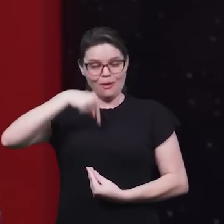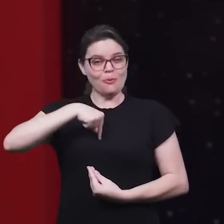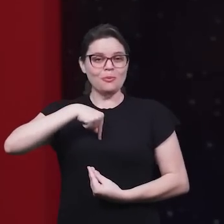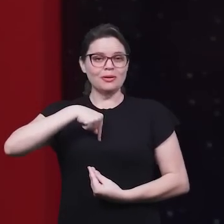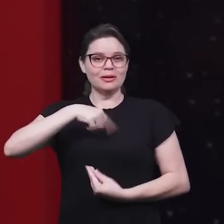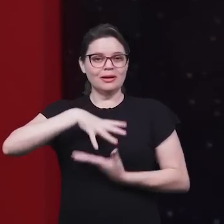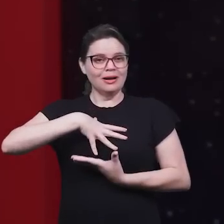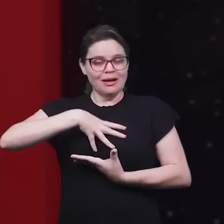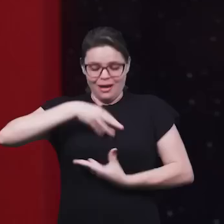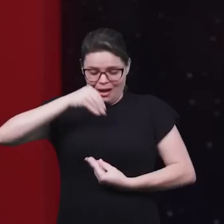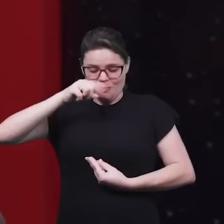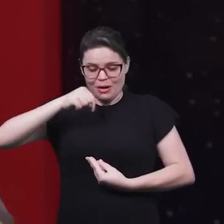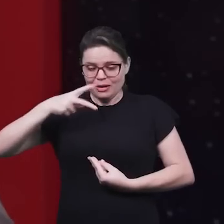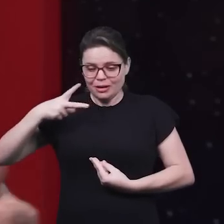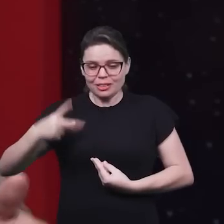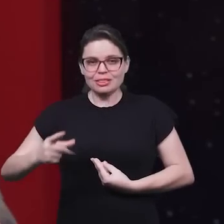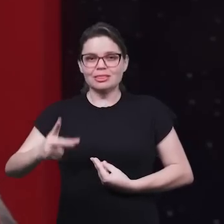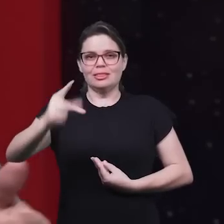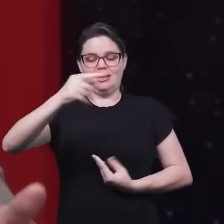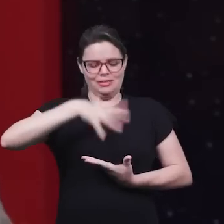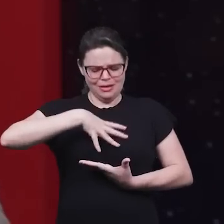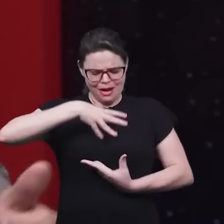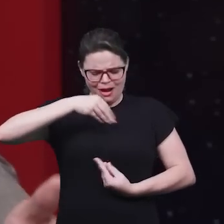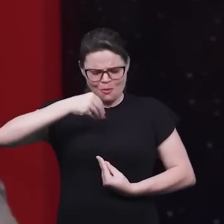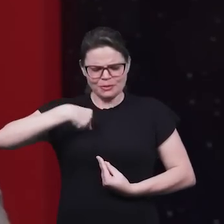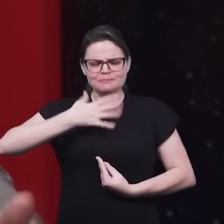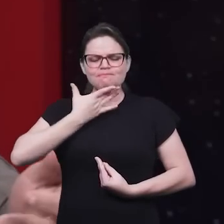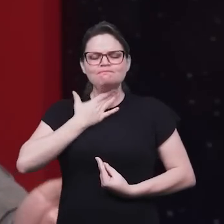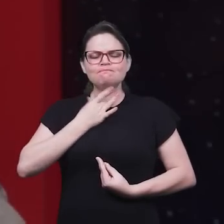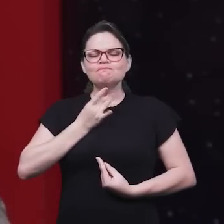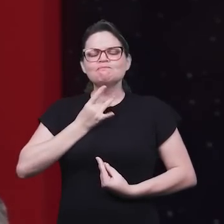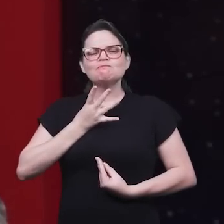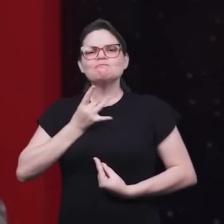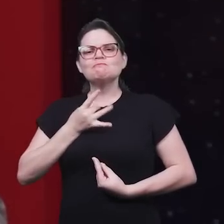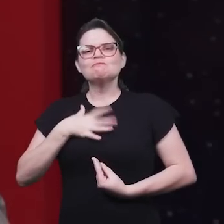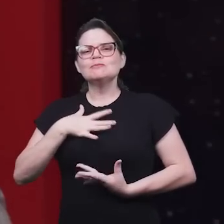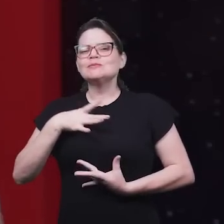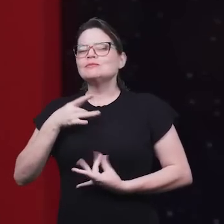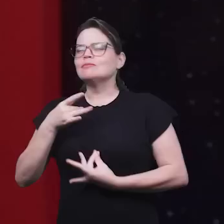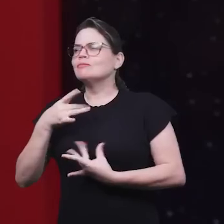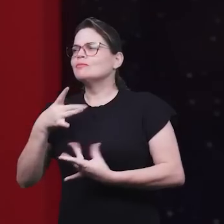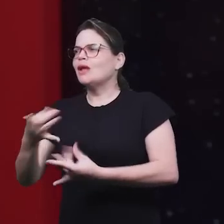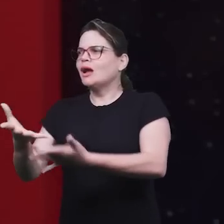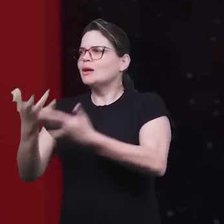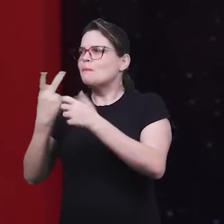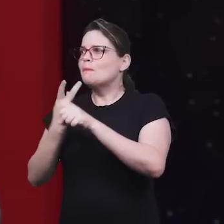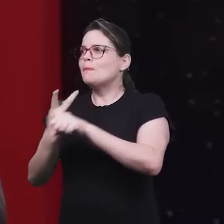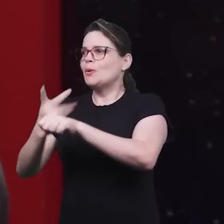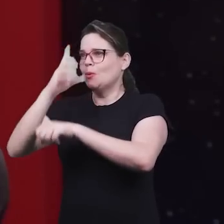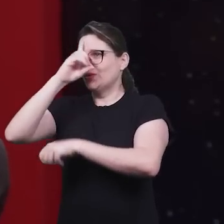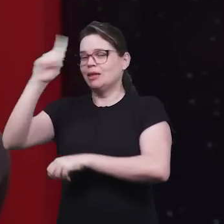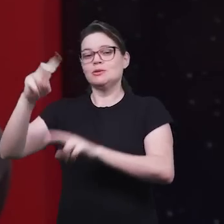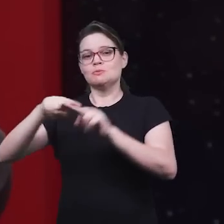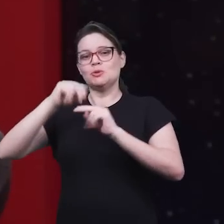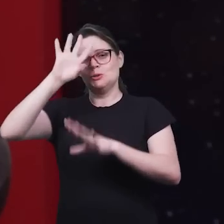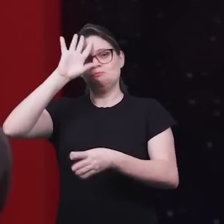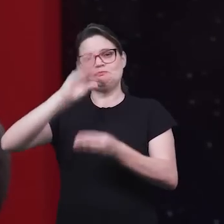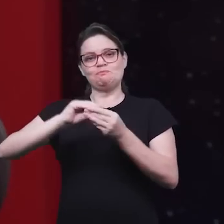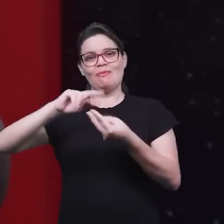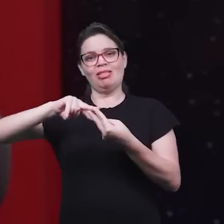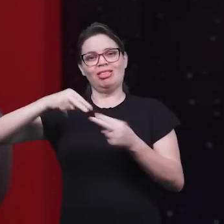é eterna. E a alma tem sede de Deus, que é um Deus eterno. Por isso que o